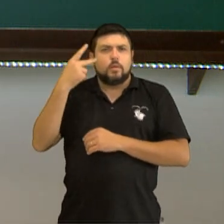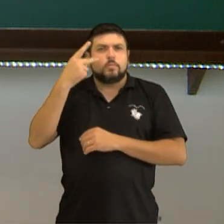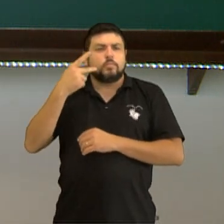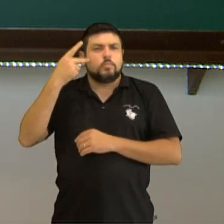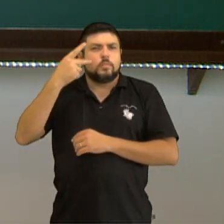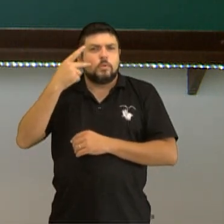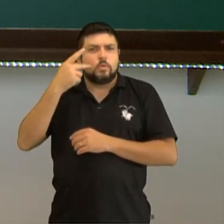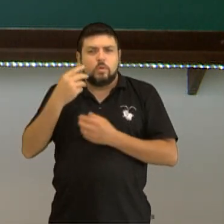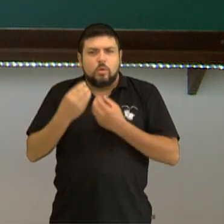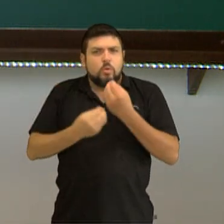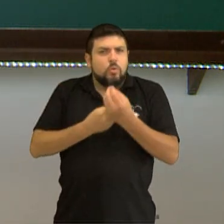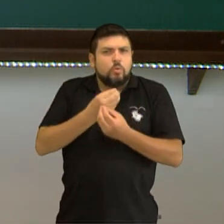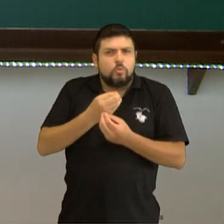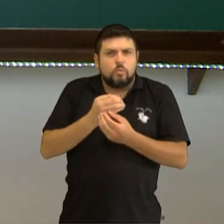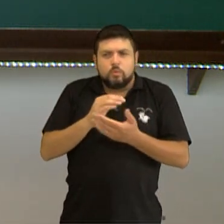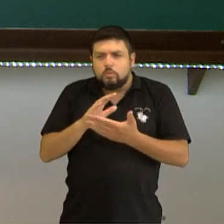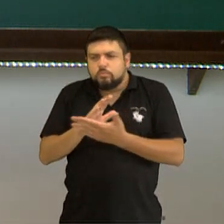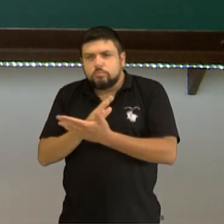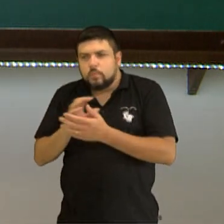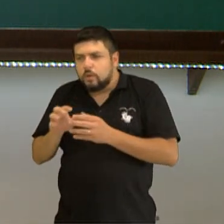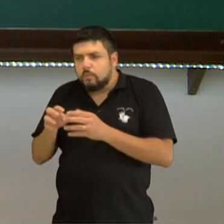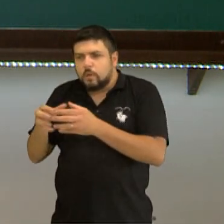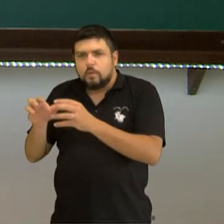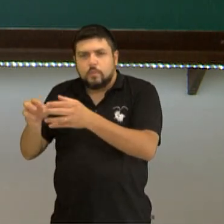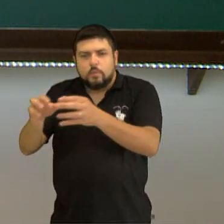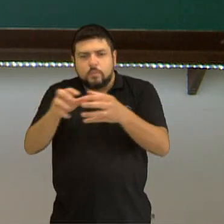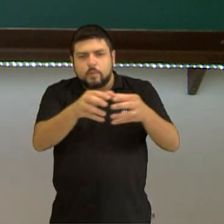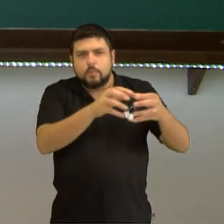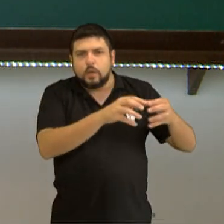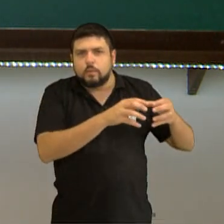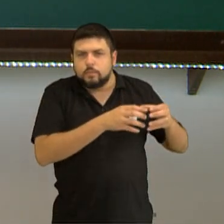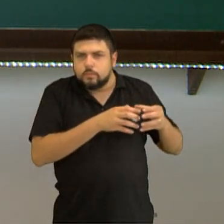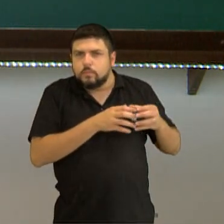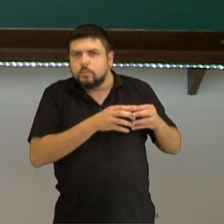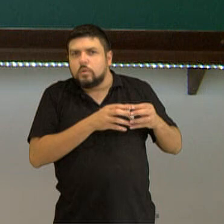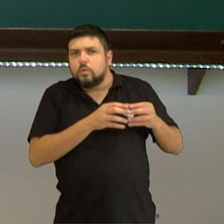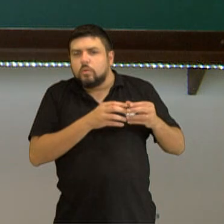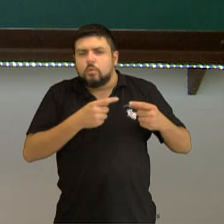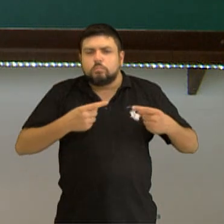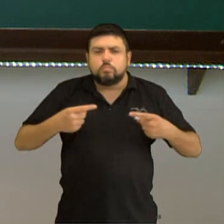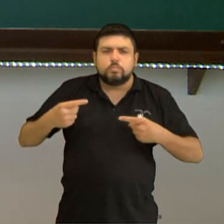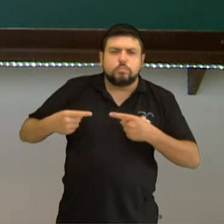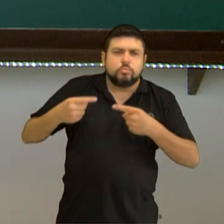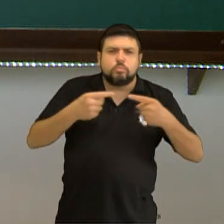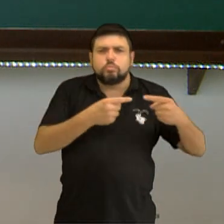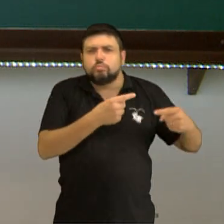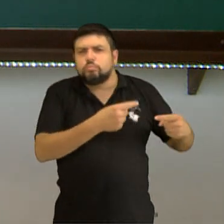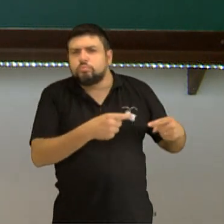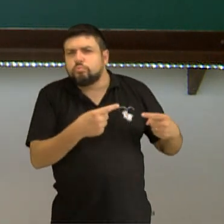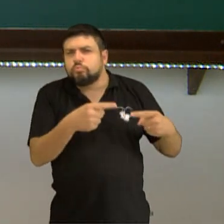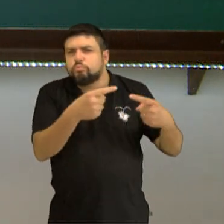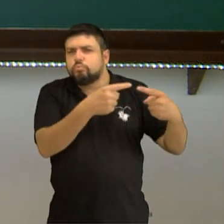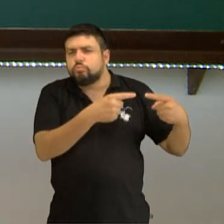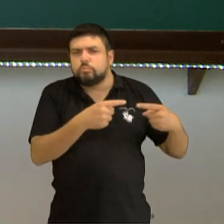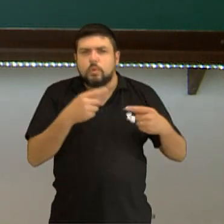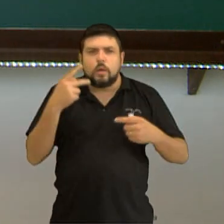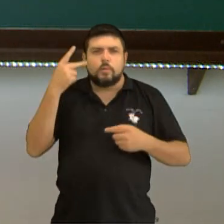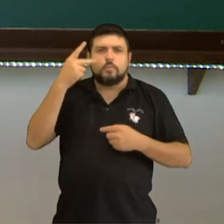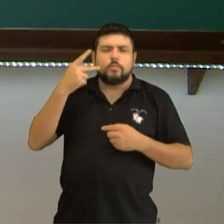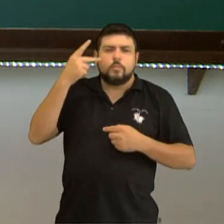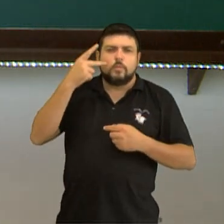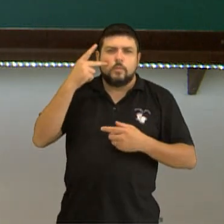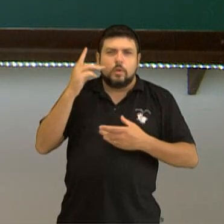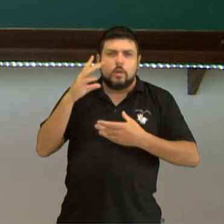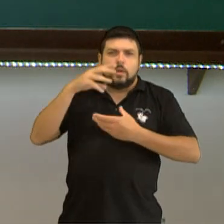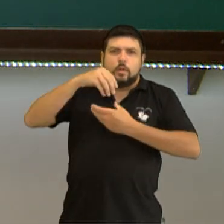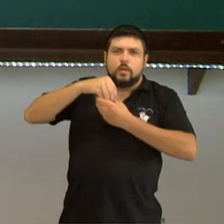participação política e, consequentemente, outros grandes filósofos também tomaram por base a política como um dos ramos, por exemplo, da filosofia.